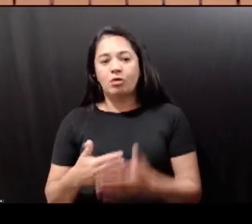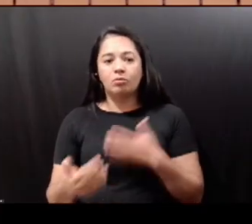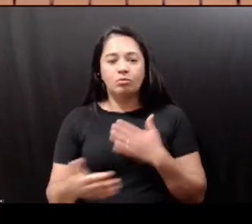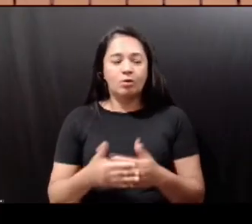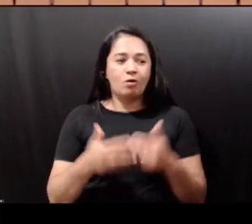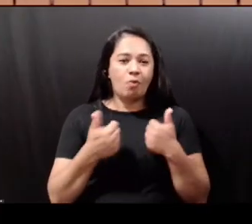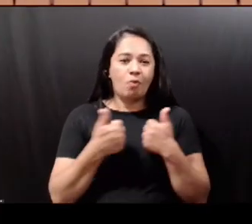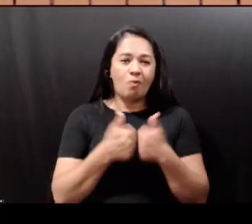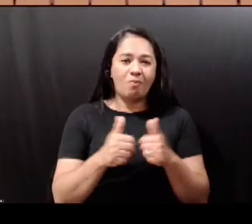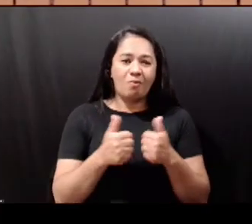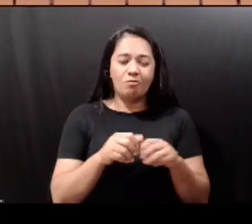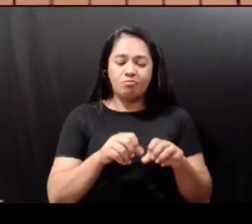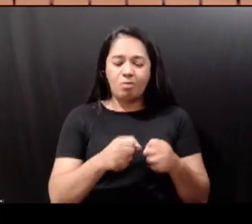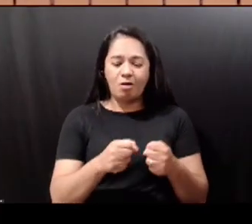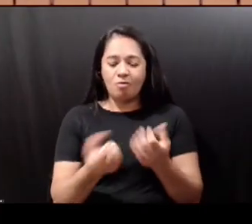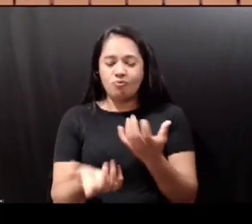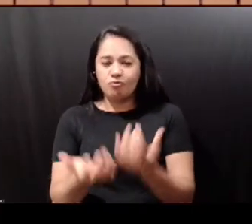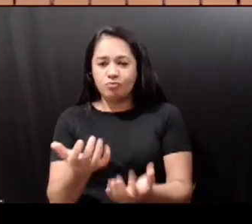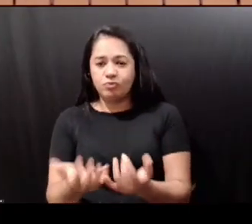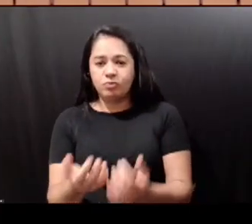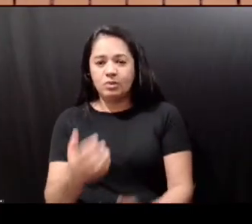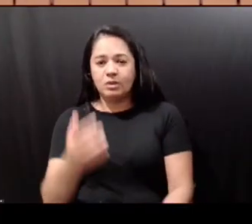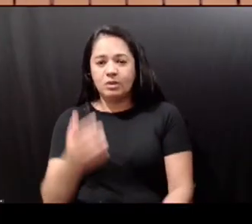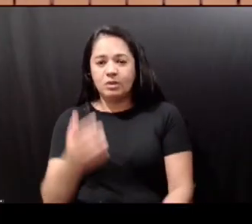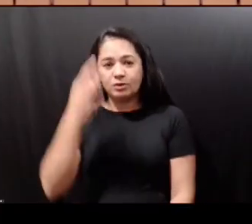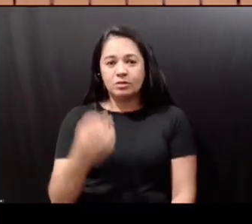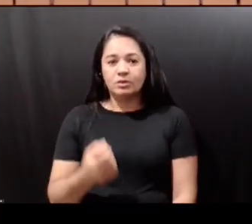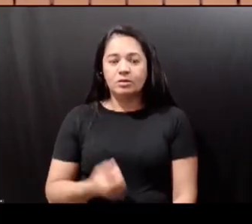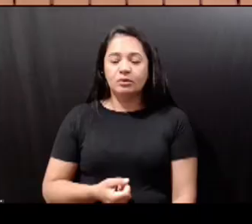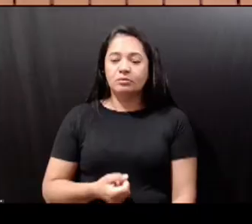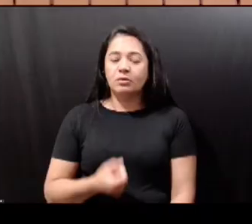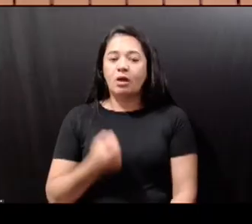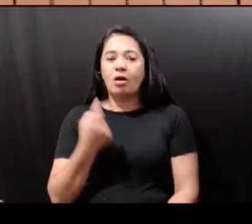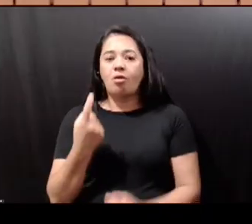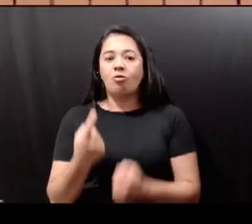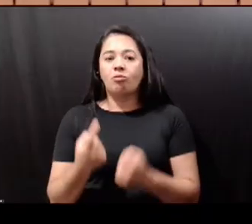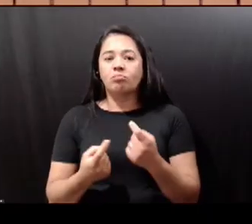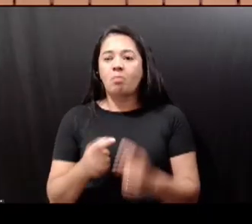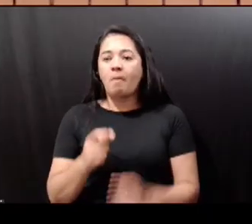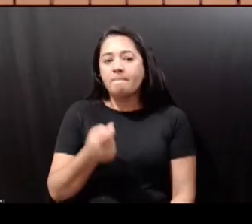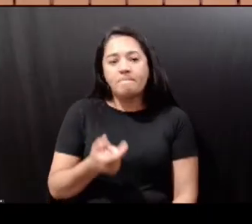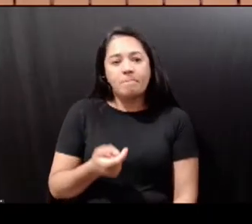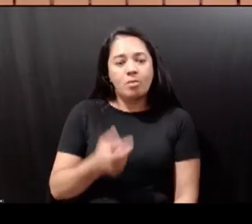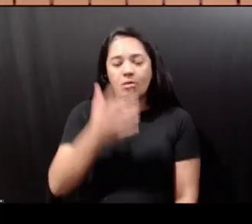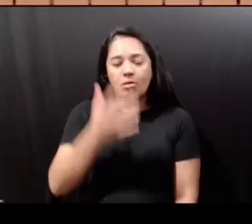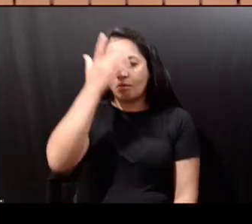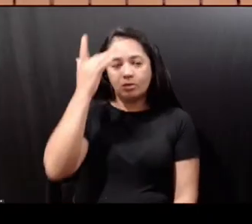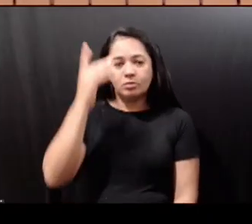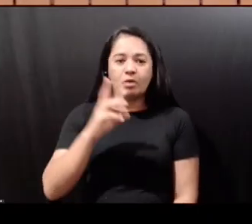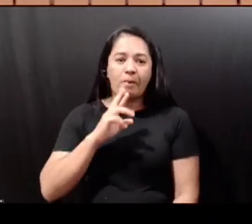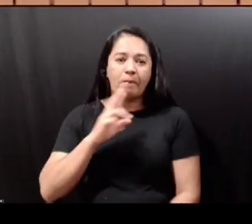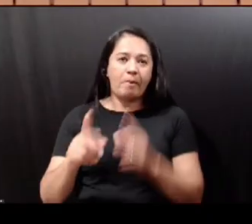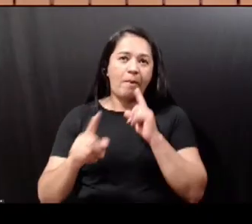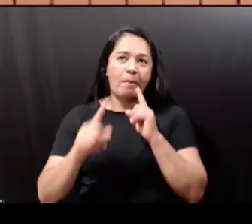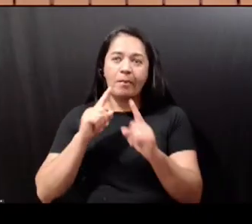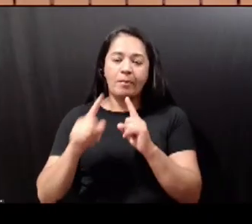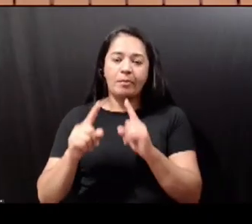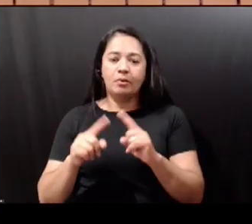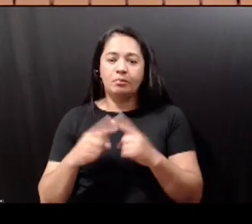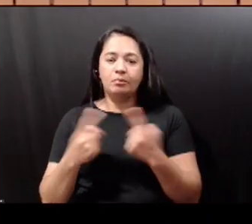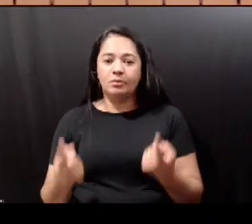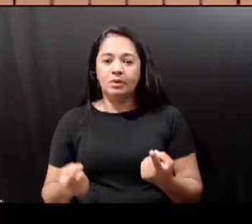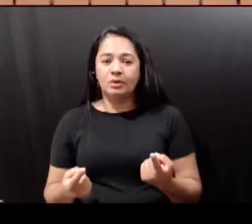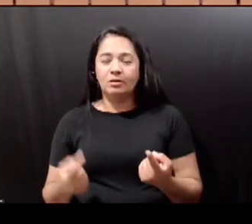fogo, eu tenho certeza que poucas pessoas reclamariam. mas, de um tempo para cá,